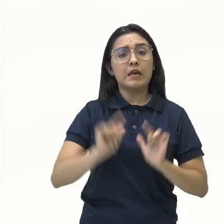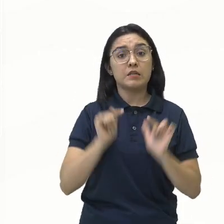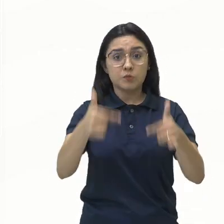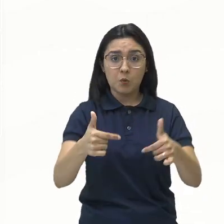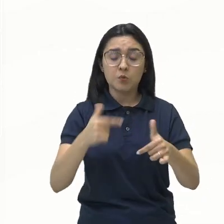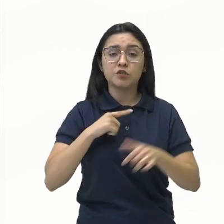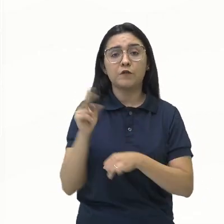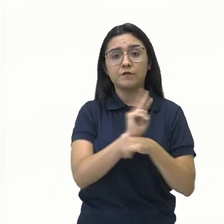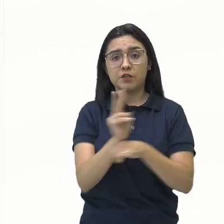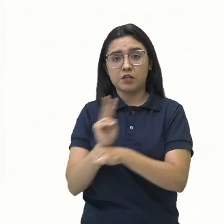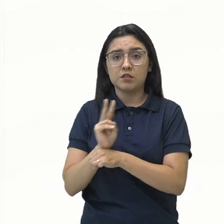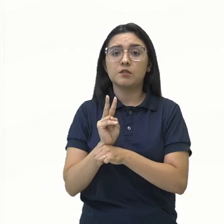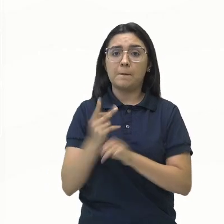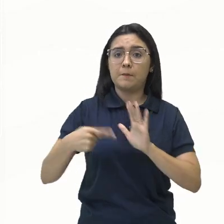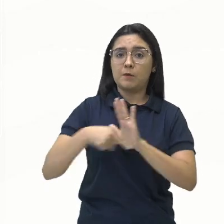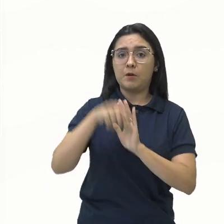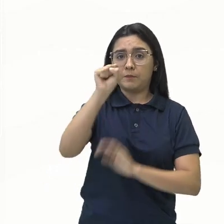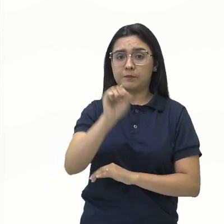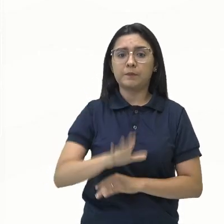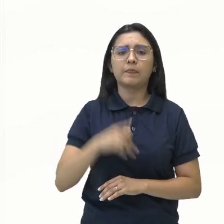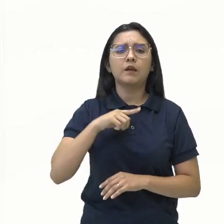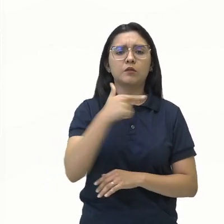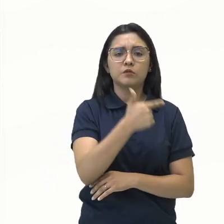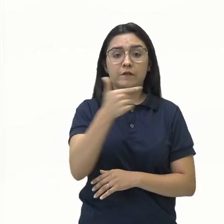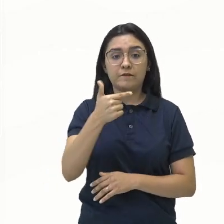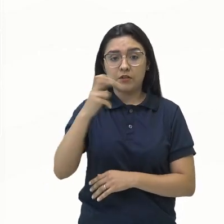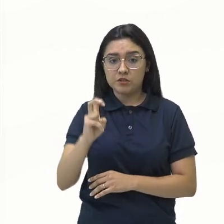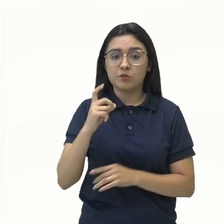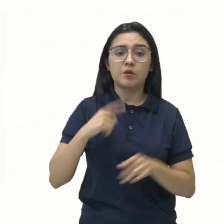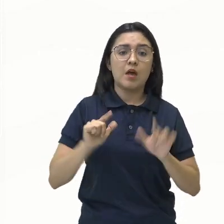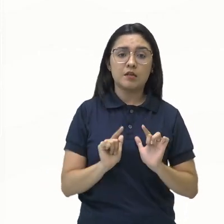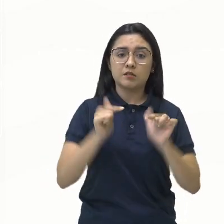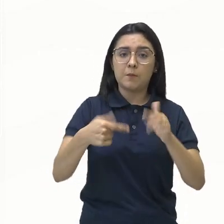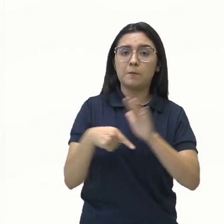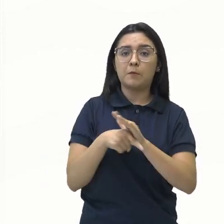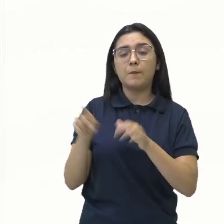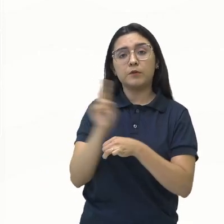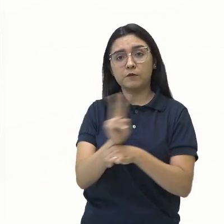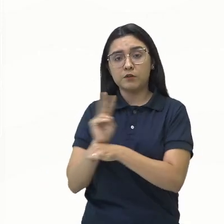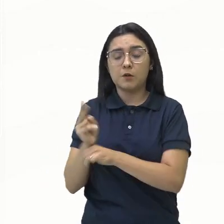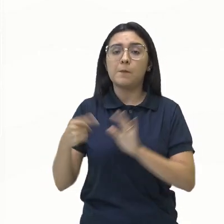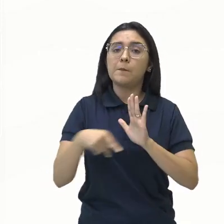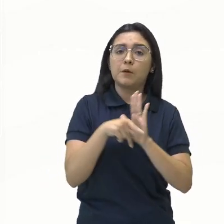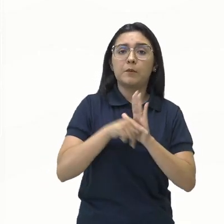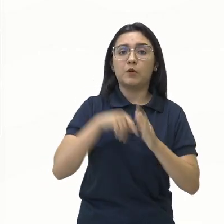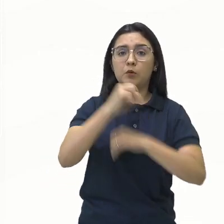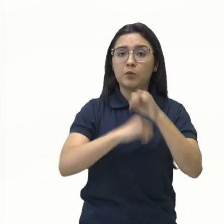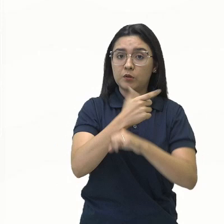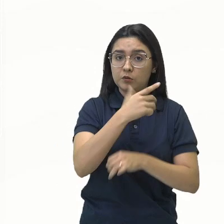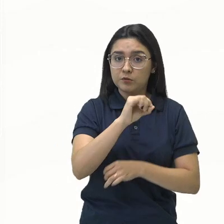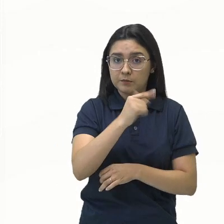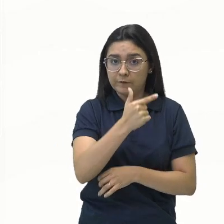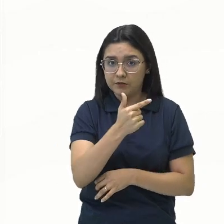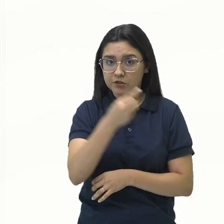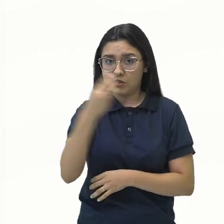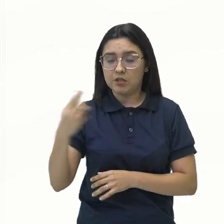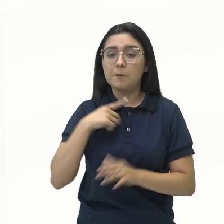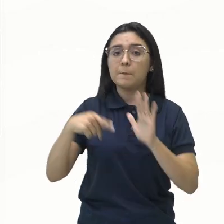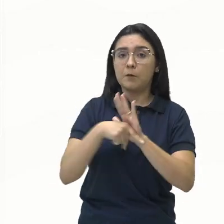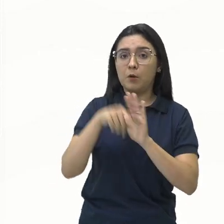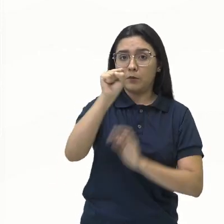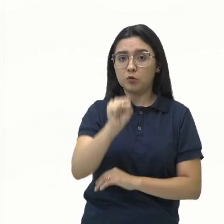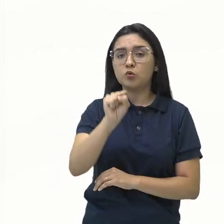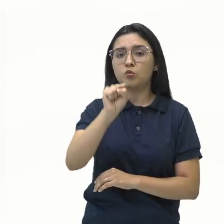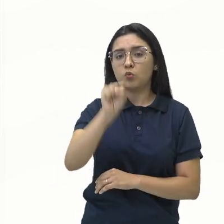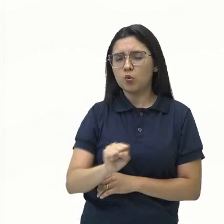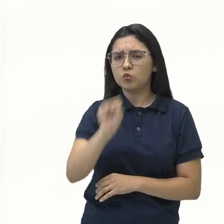ações de fiscalização. Tivemos 225 ações de fiscalização no ano de 2023 na região